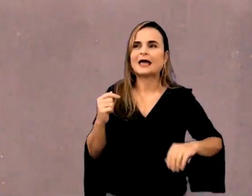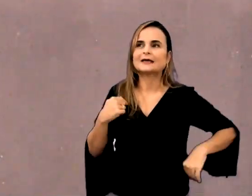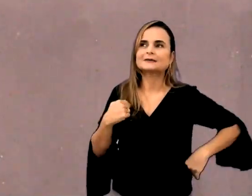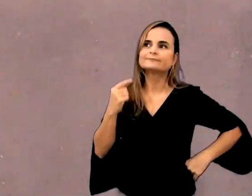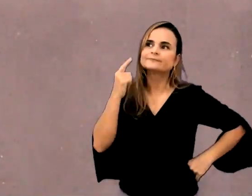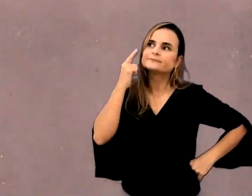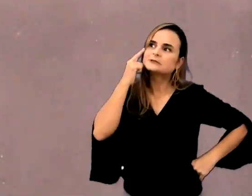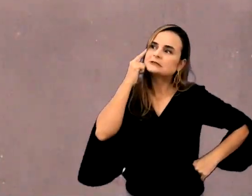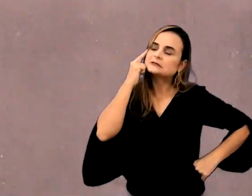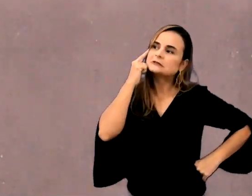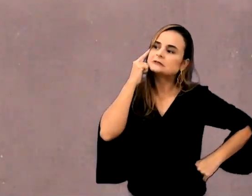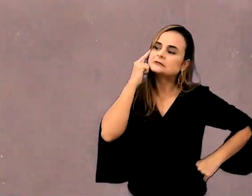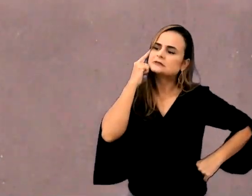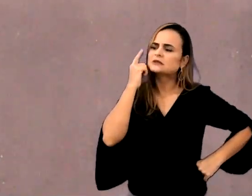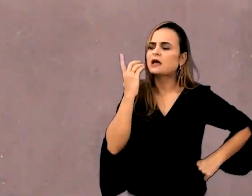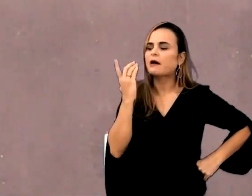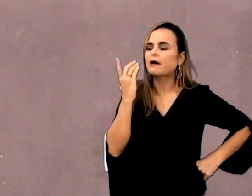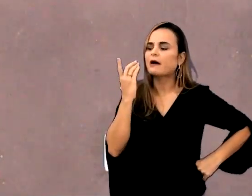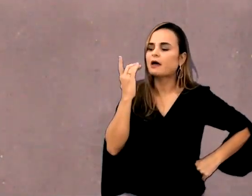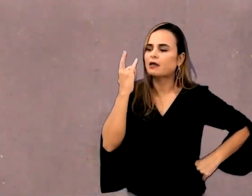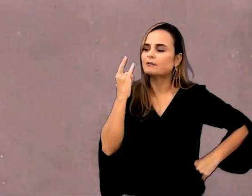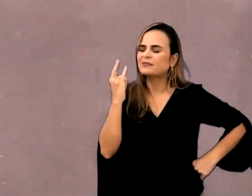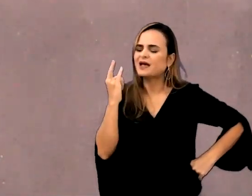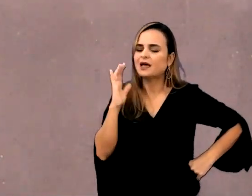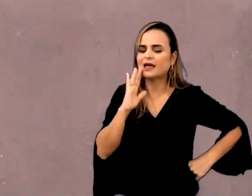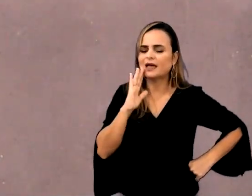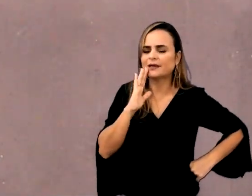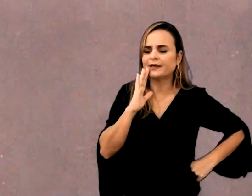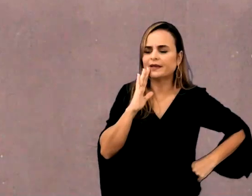dizer só isso aqui um momento,